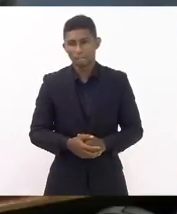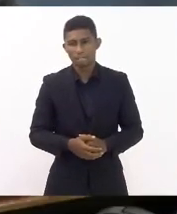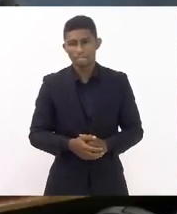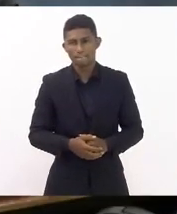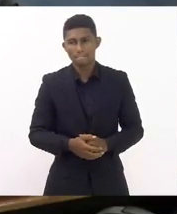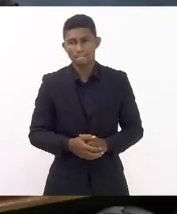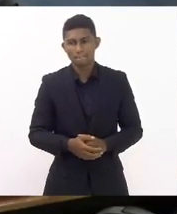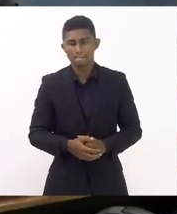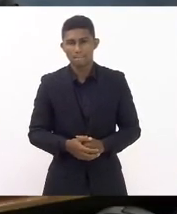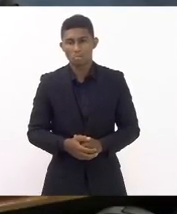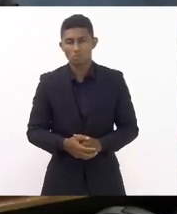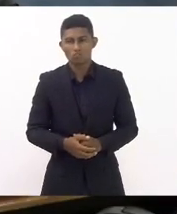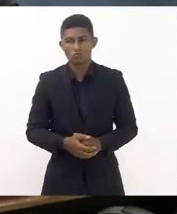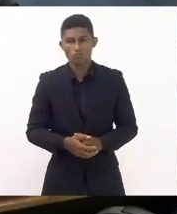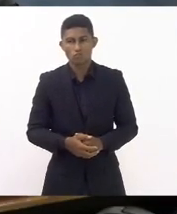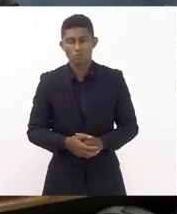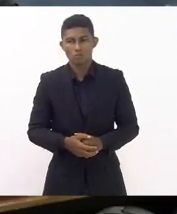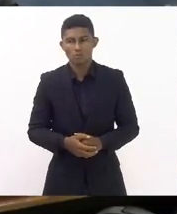Podia dar...